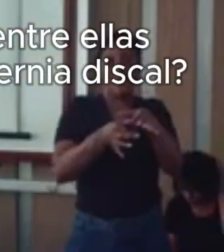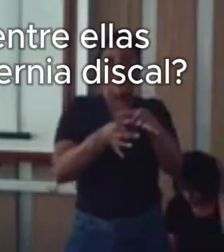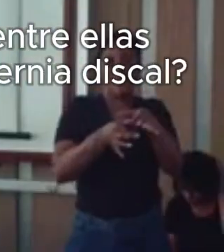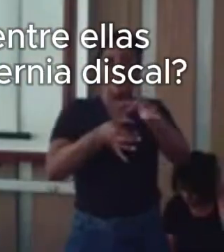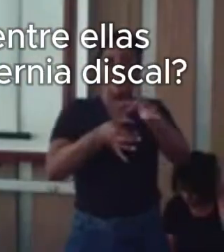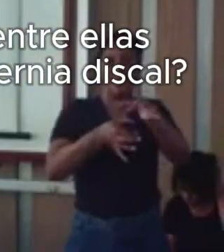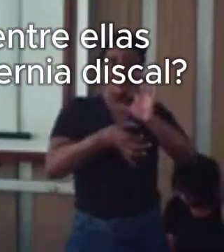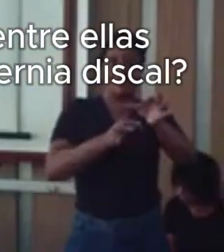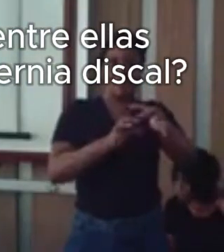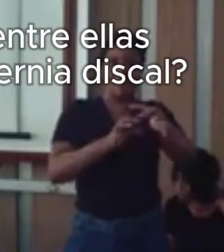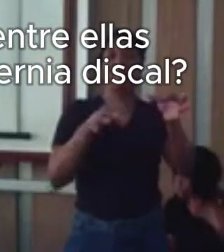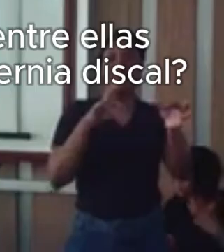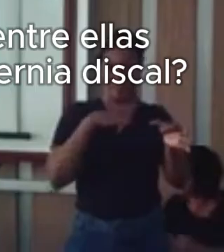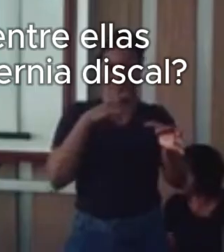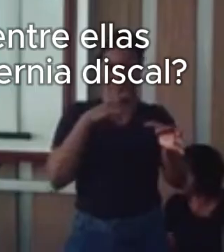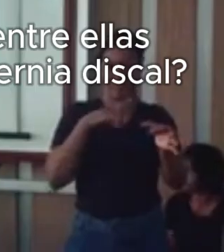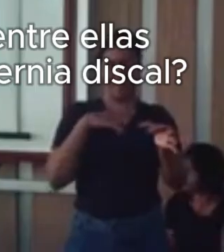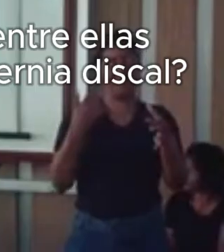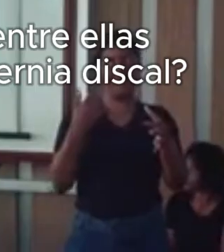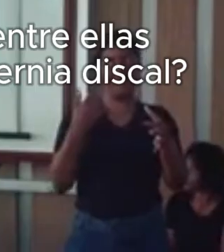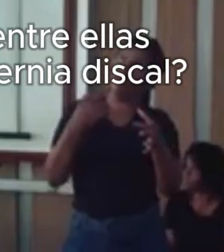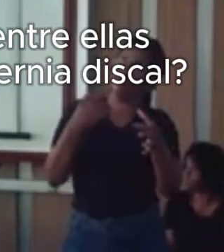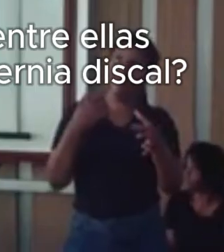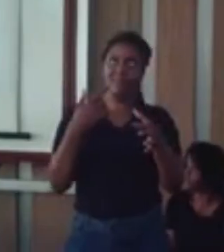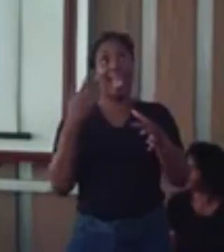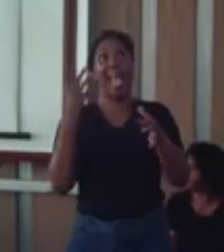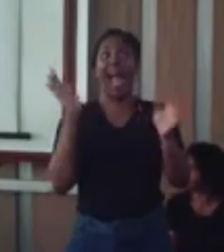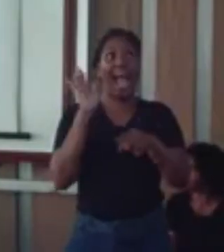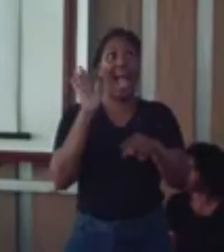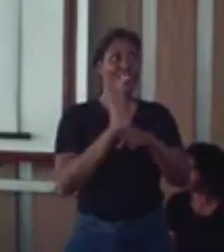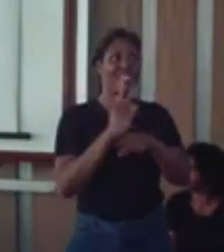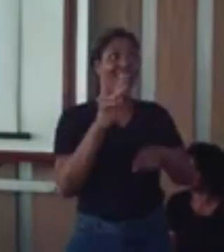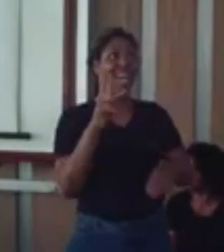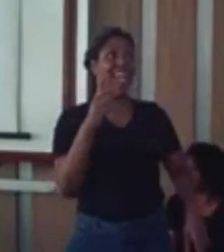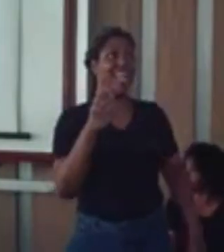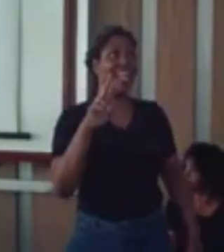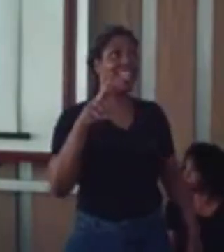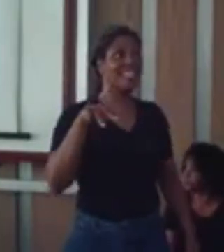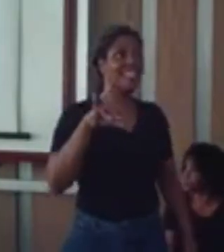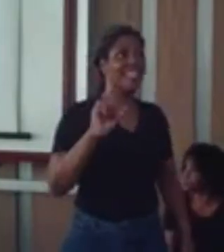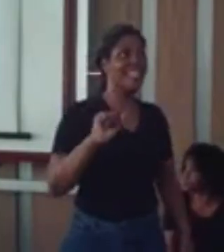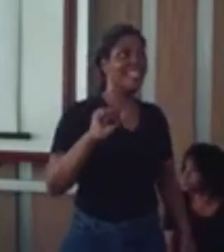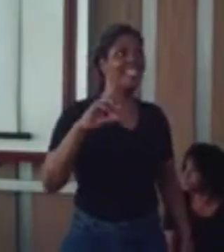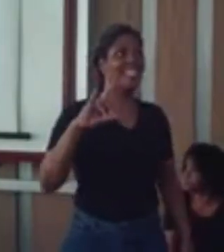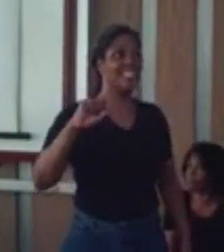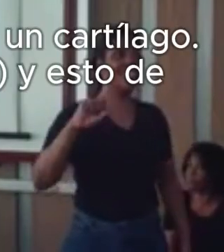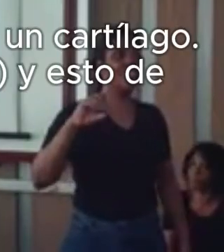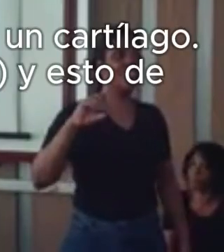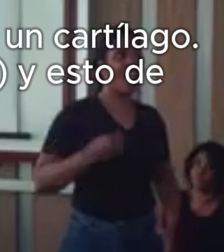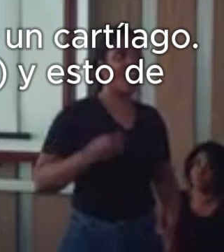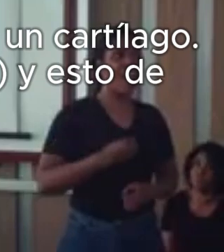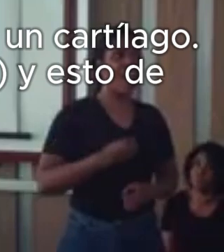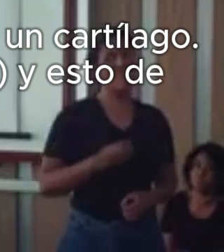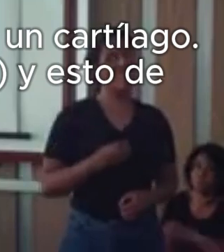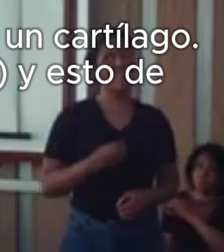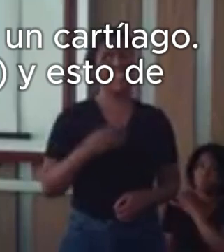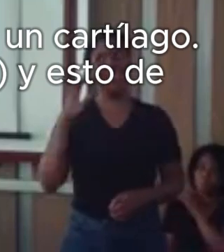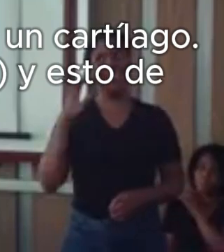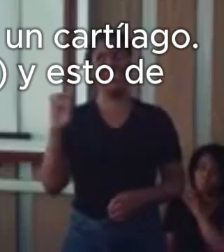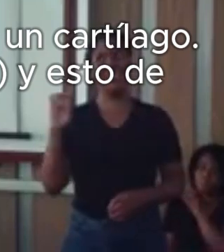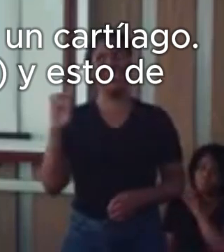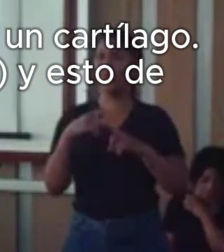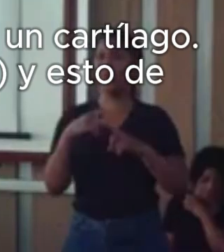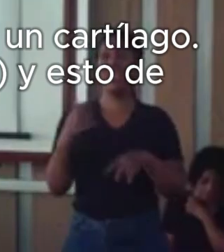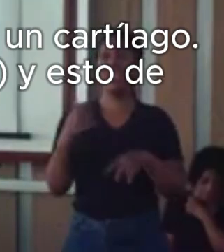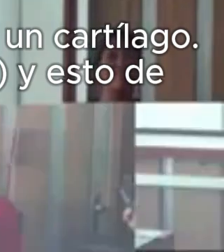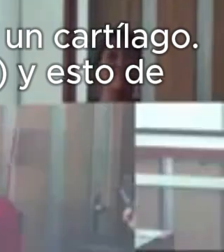quê? Quer dizer, eu acho que não serve. Por quê? Porque o disco, né, é uma hérnia nesse tecido aqui que é muito